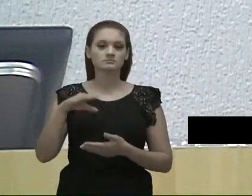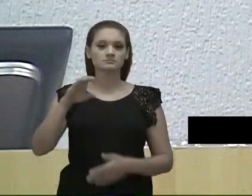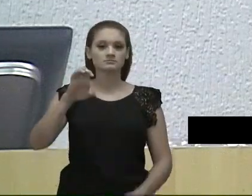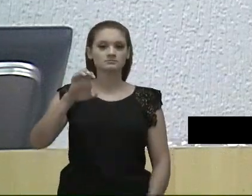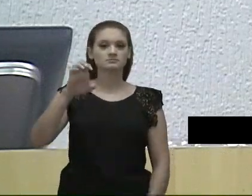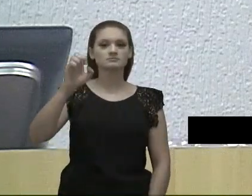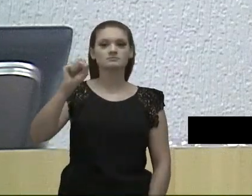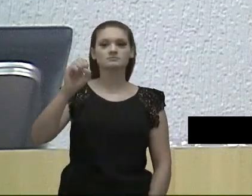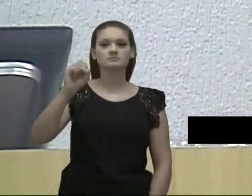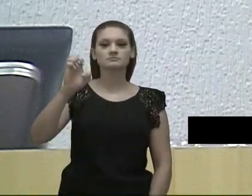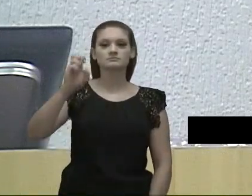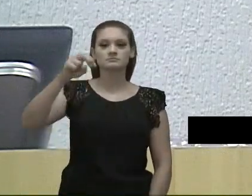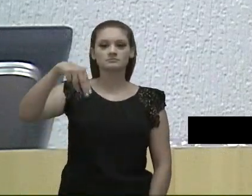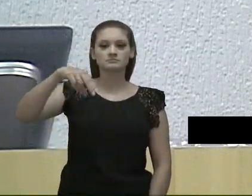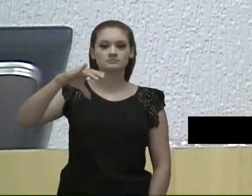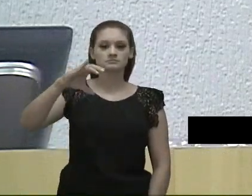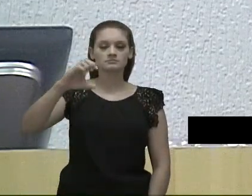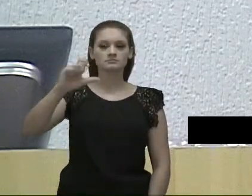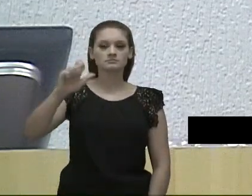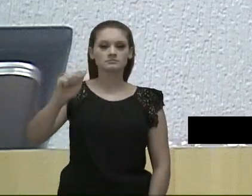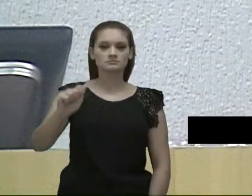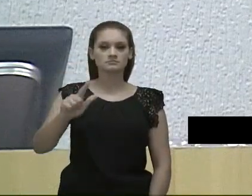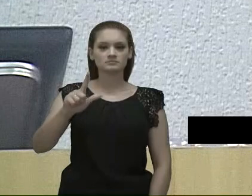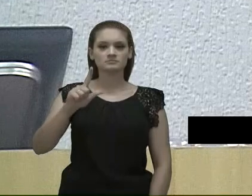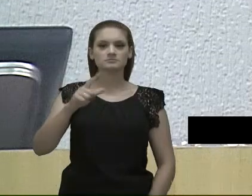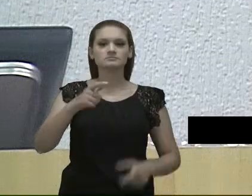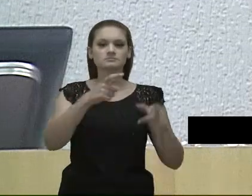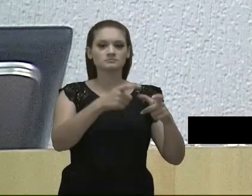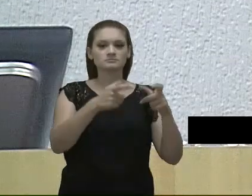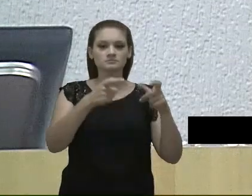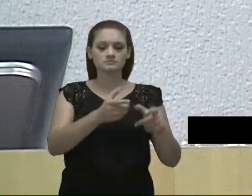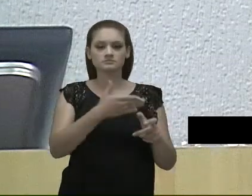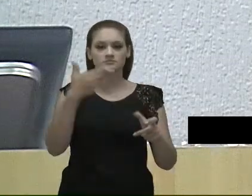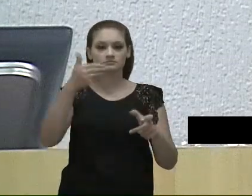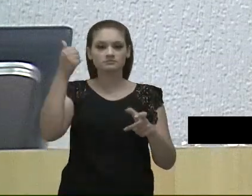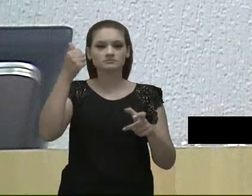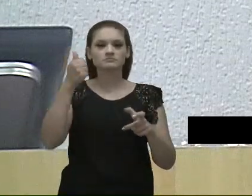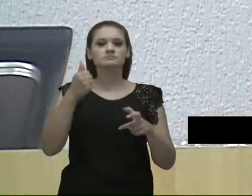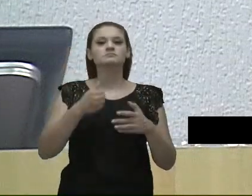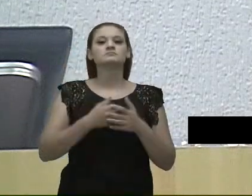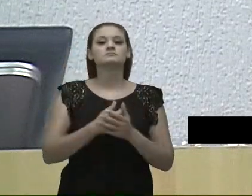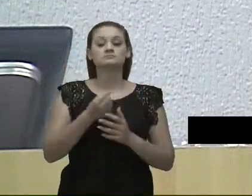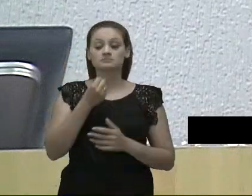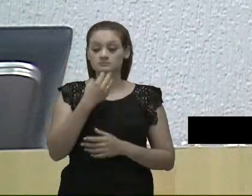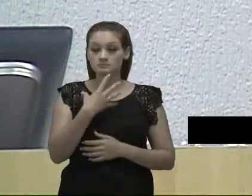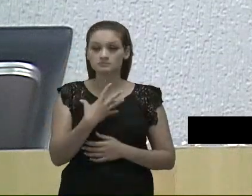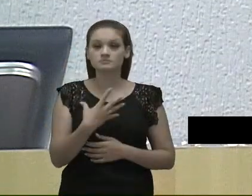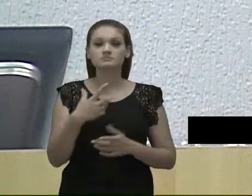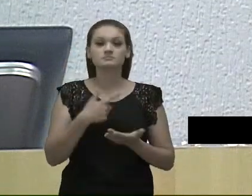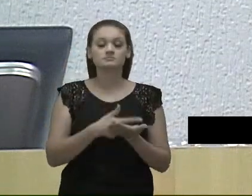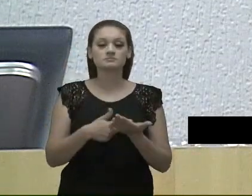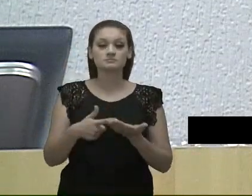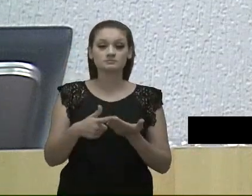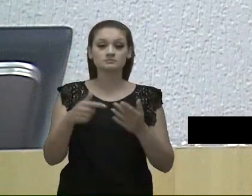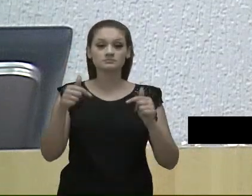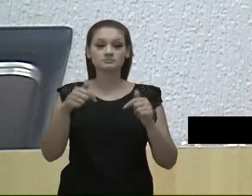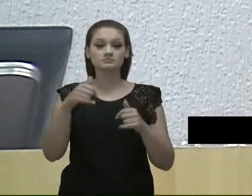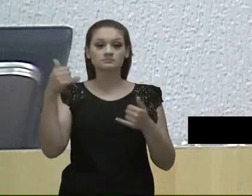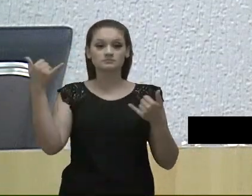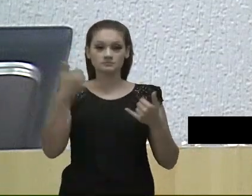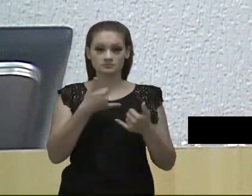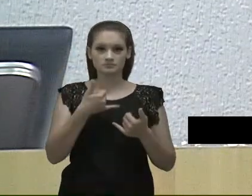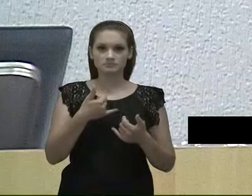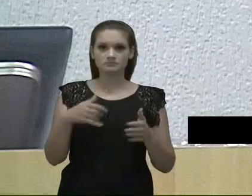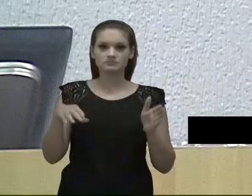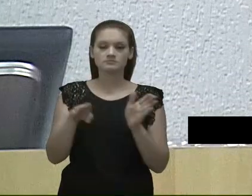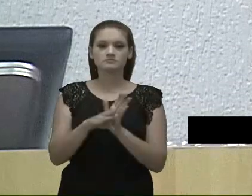essencial, os médicos tinham um local mais adequado, mais confortável, mais limpo. E a denúncia que chegou para mim hoje é